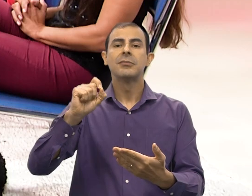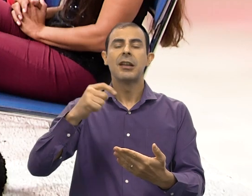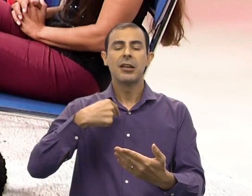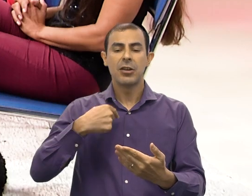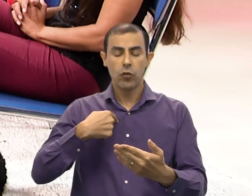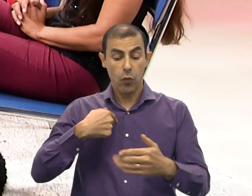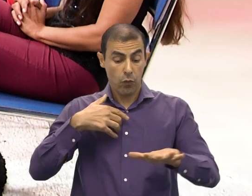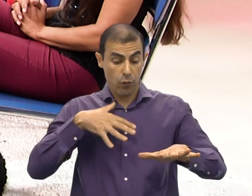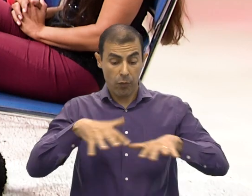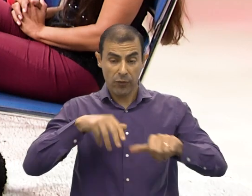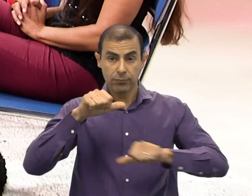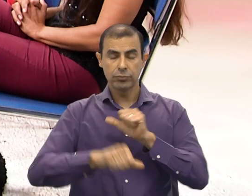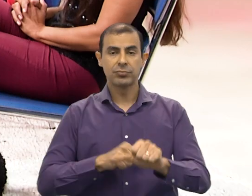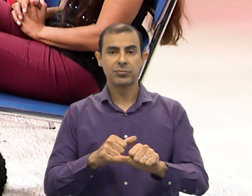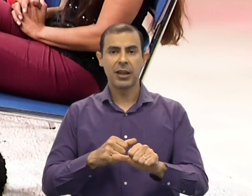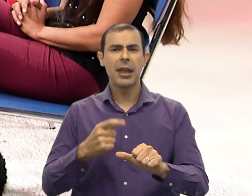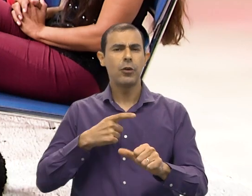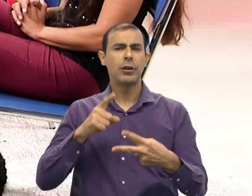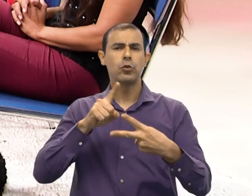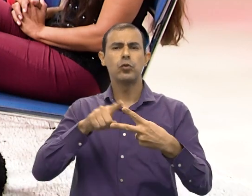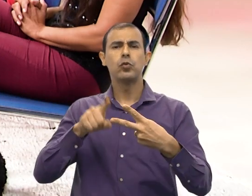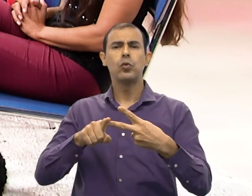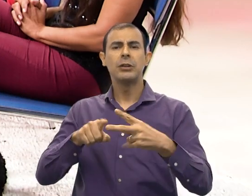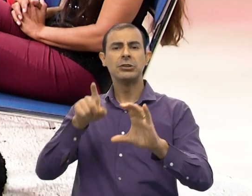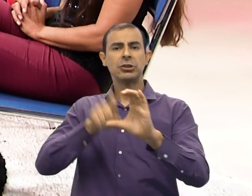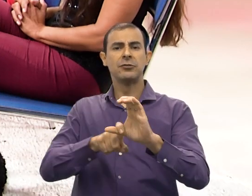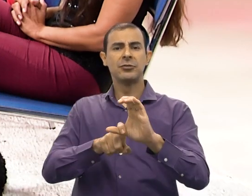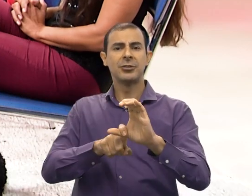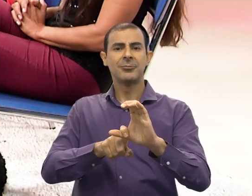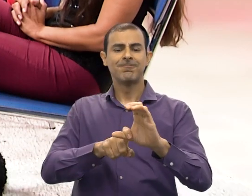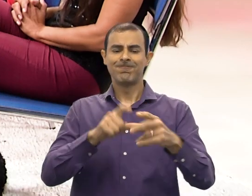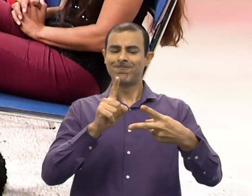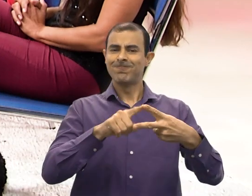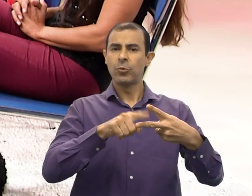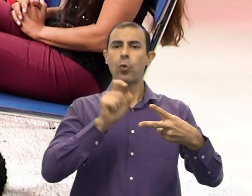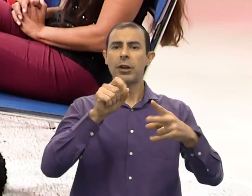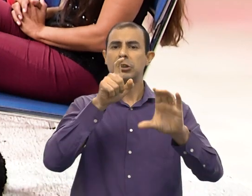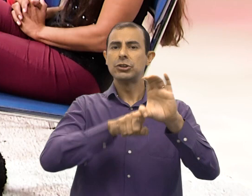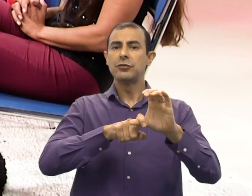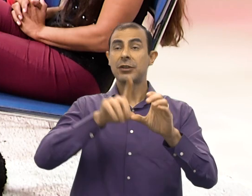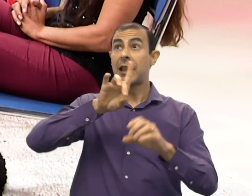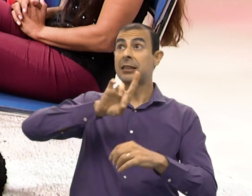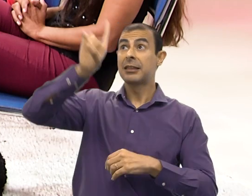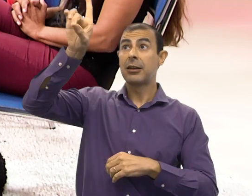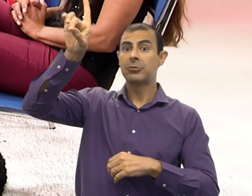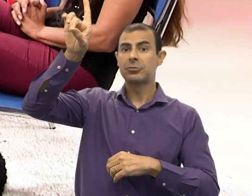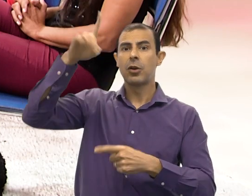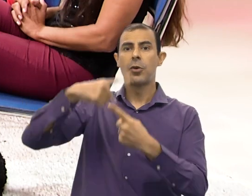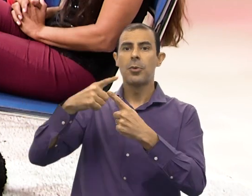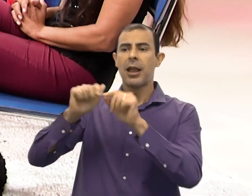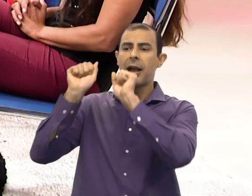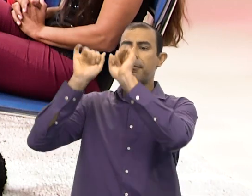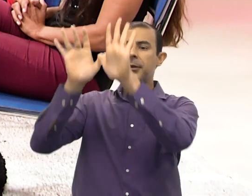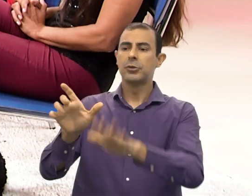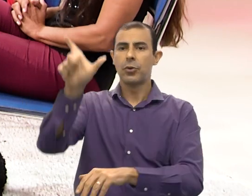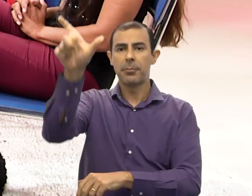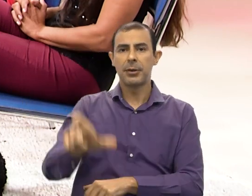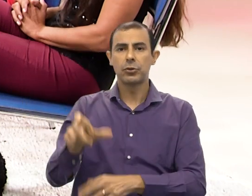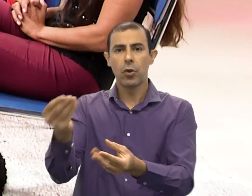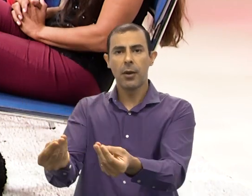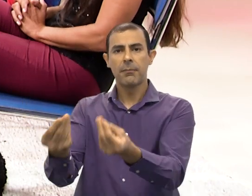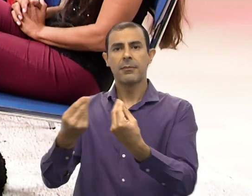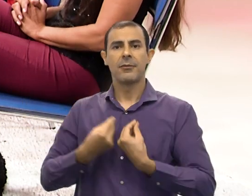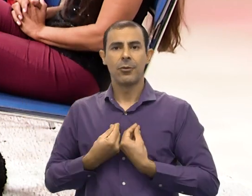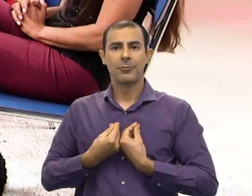Primeiro porque eu tenho 2 dívidas impagáveis. Uma com Deus, que me deu um doador, um menino de 33 anos hoje. Dudu,